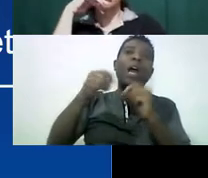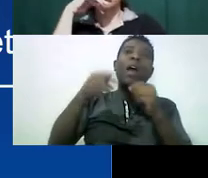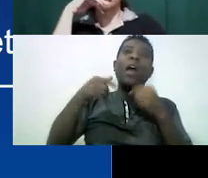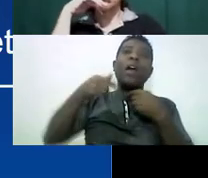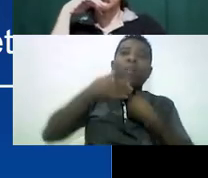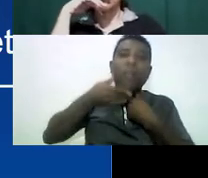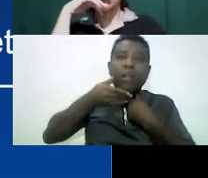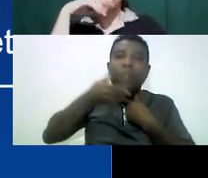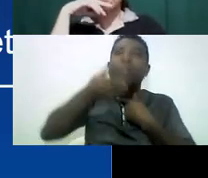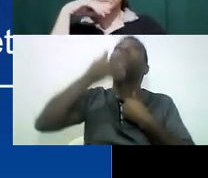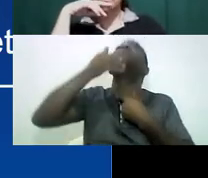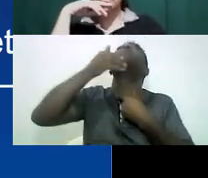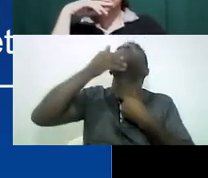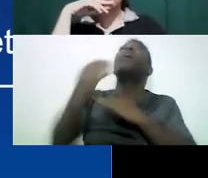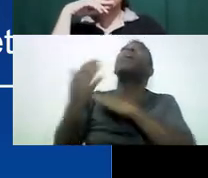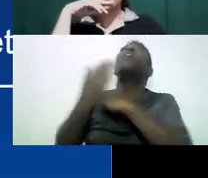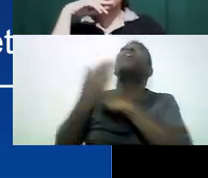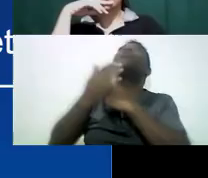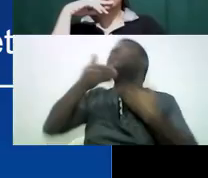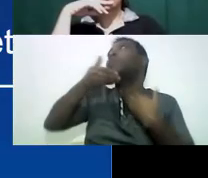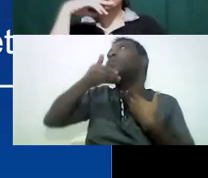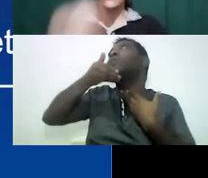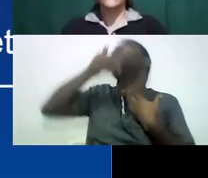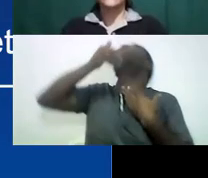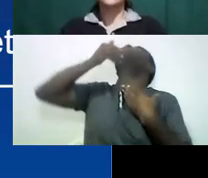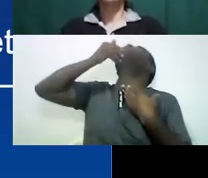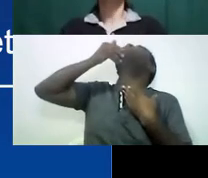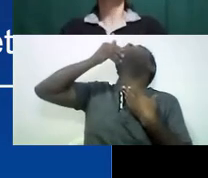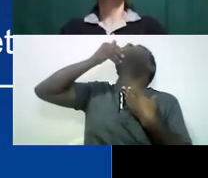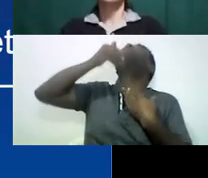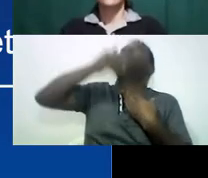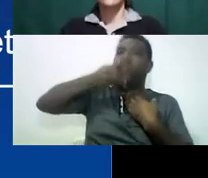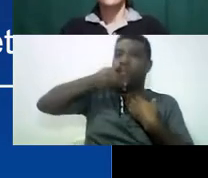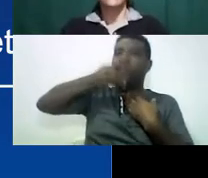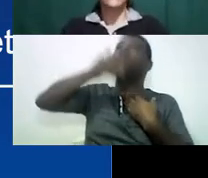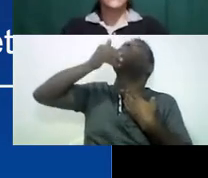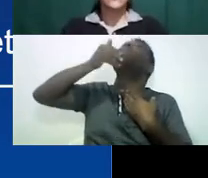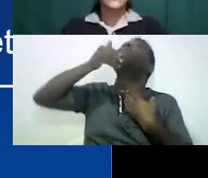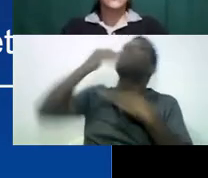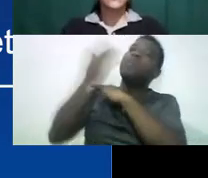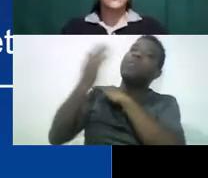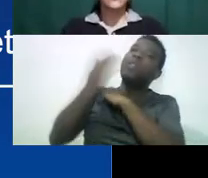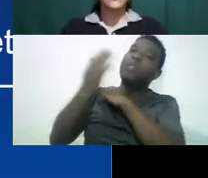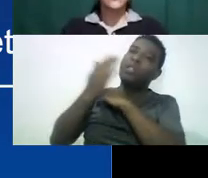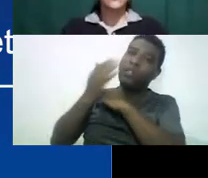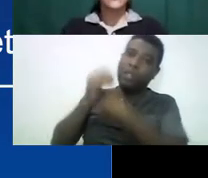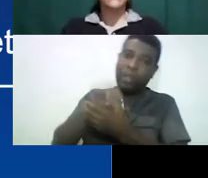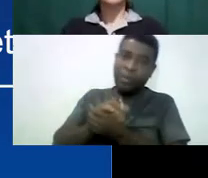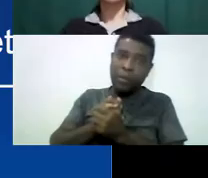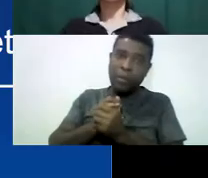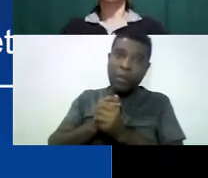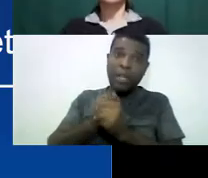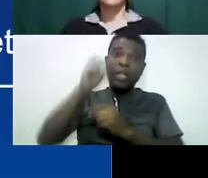tensionar aqueles músculos suborbitais ali que a gente tem. Então, quando a pessoa tem uma postura de protusão do